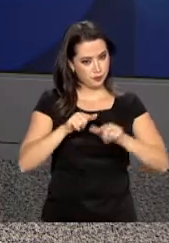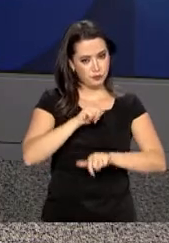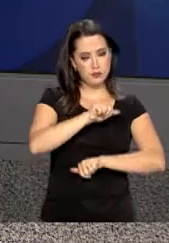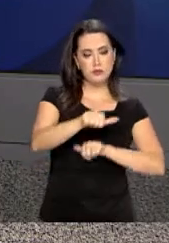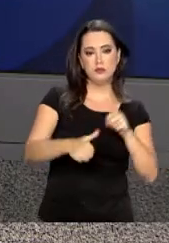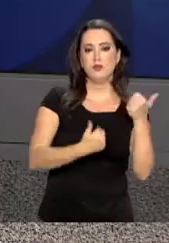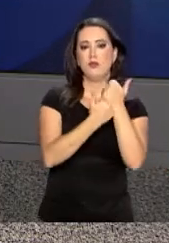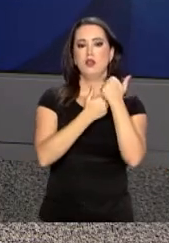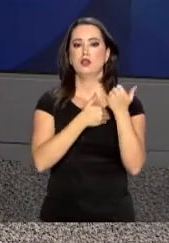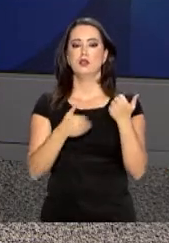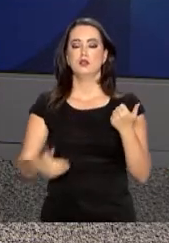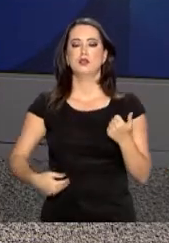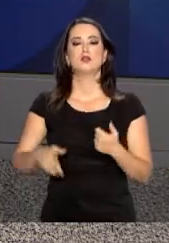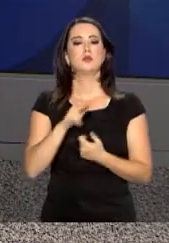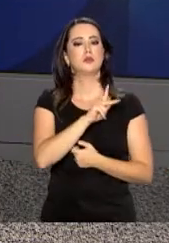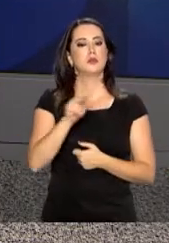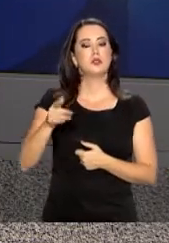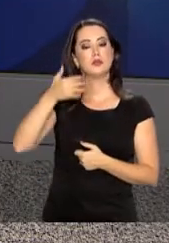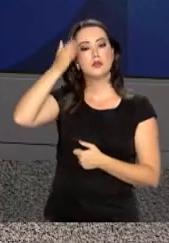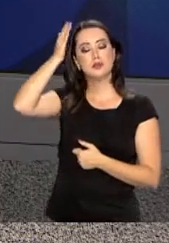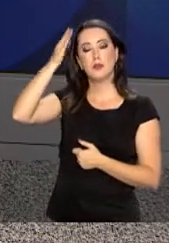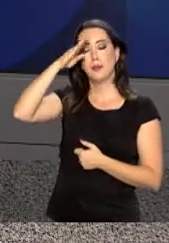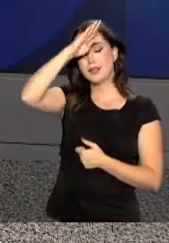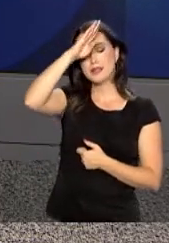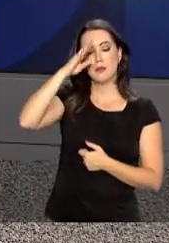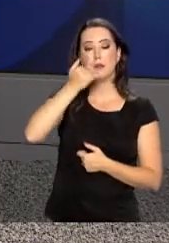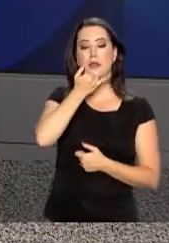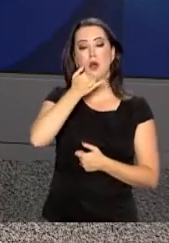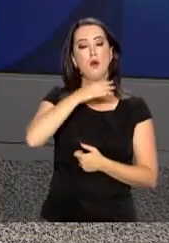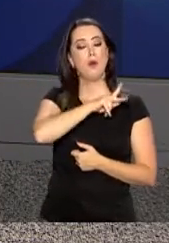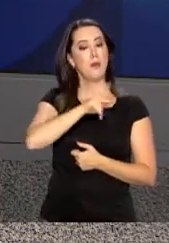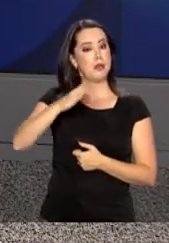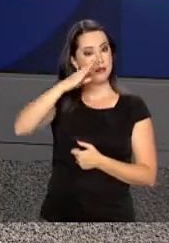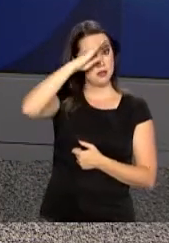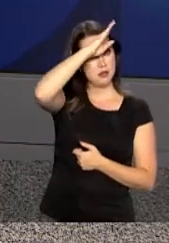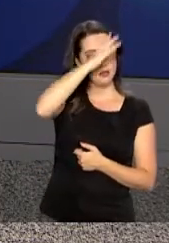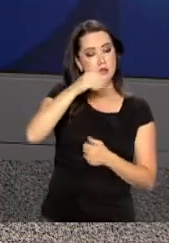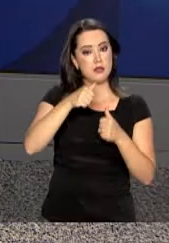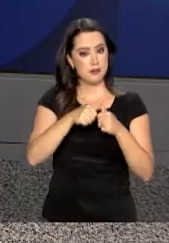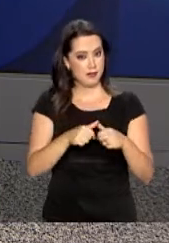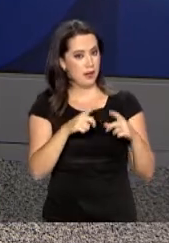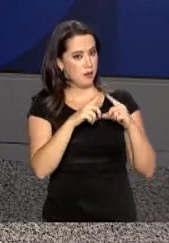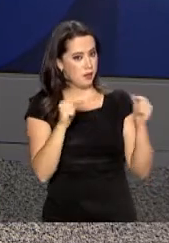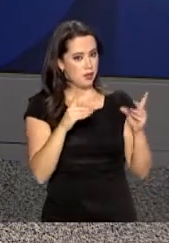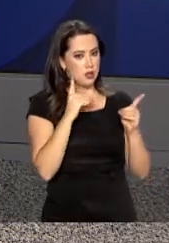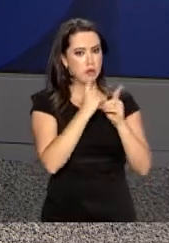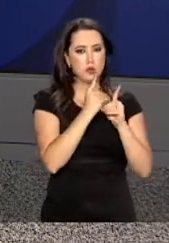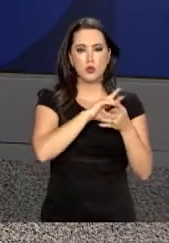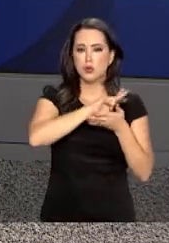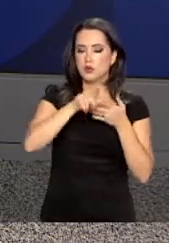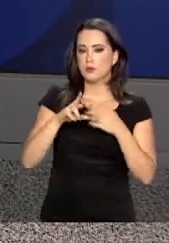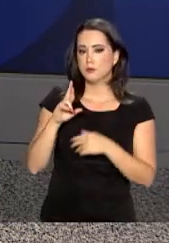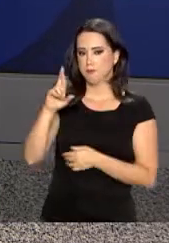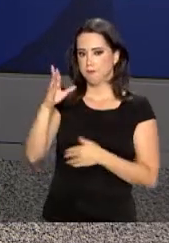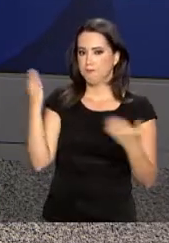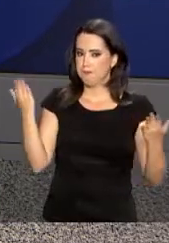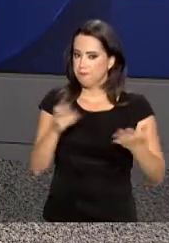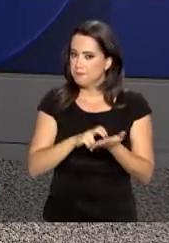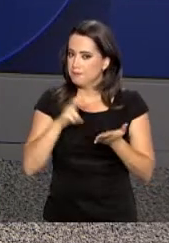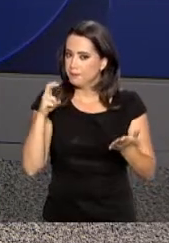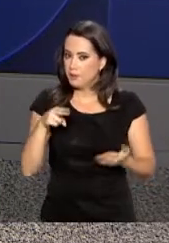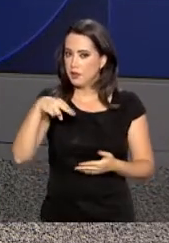de governo. O presidente eleito Jair Bolsonaro, que está na cidade, se encontrou com várias autoridades pela manhã. O